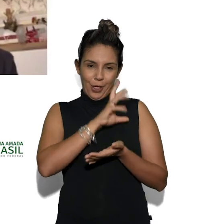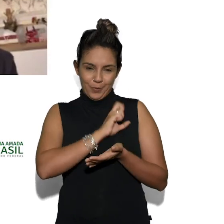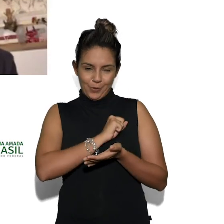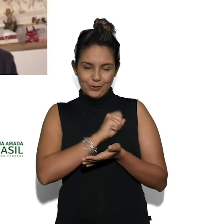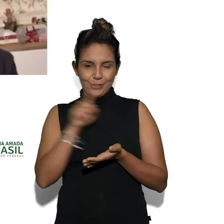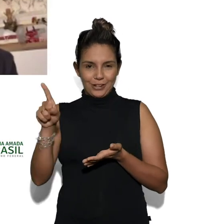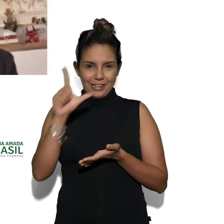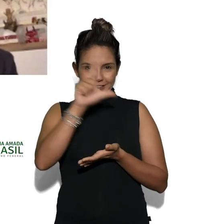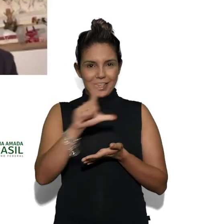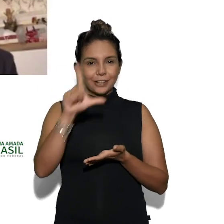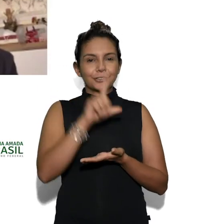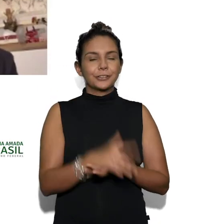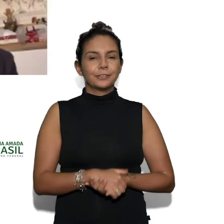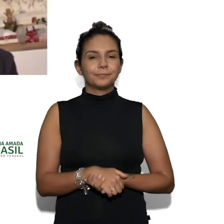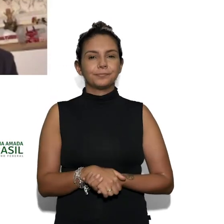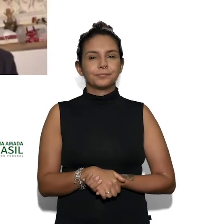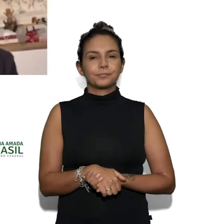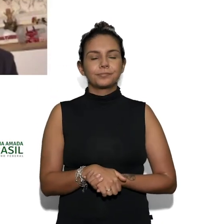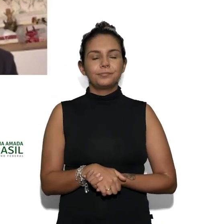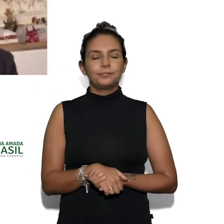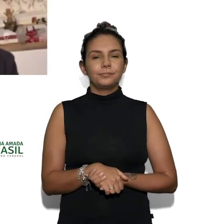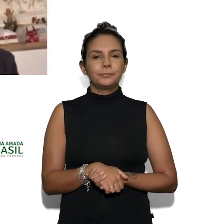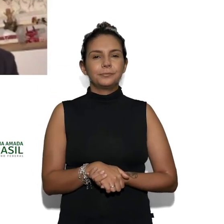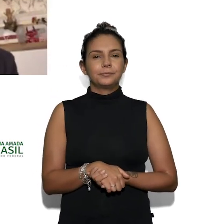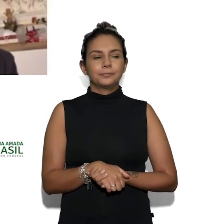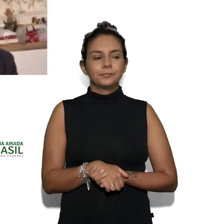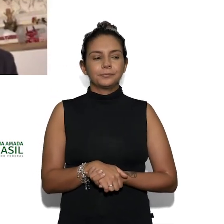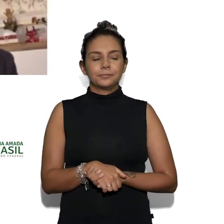apaixonados pela sua literatura?